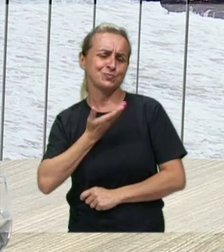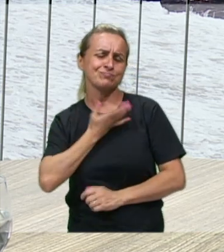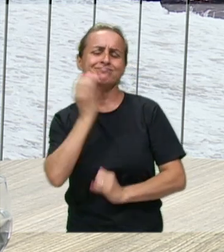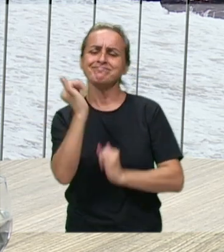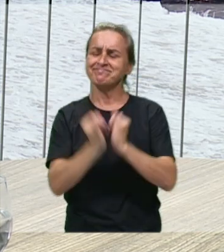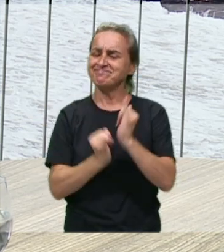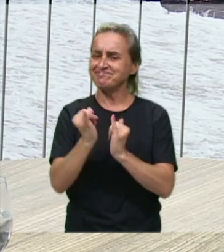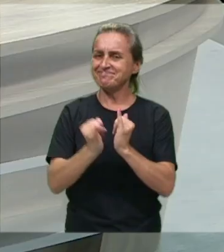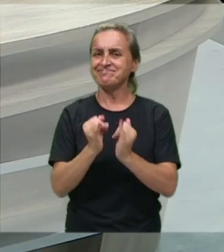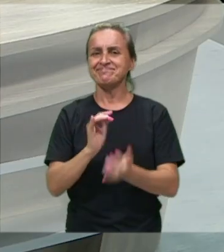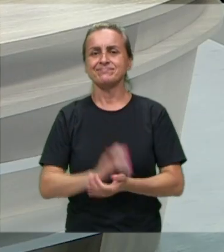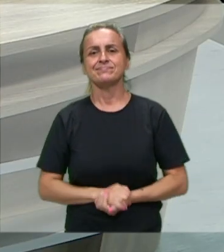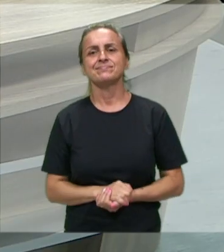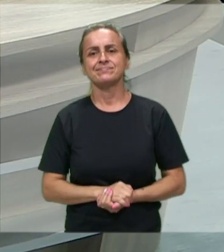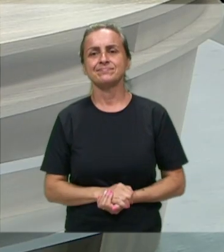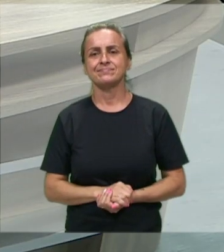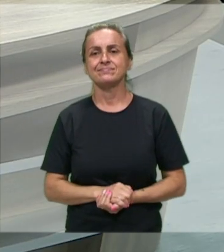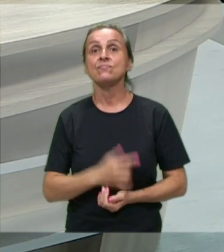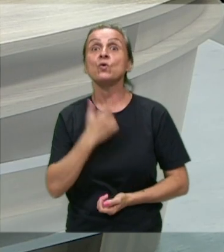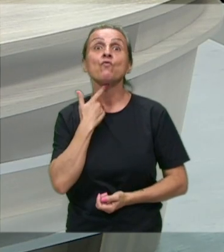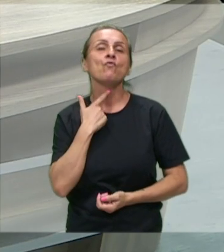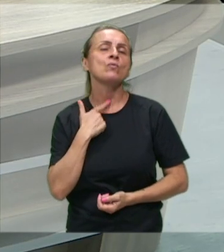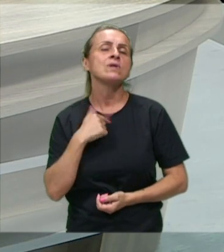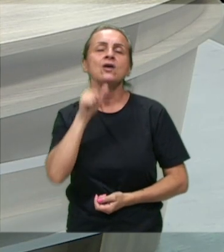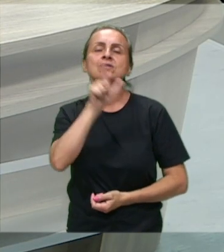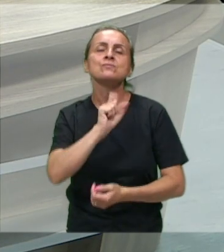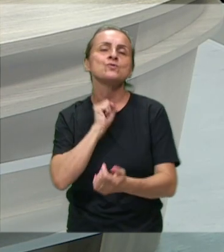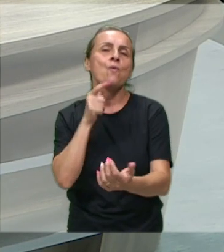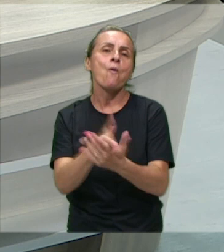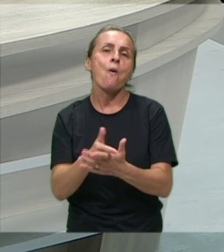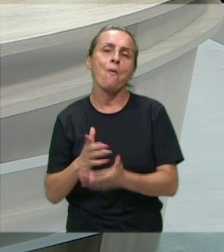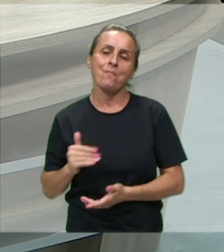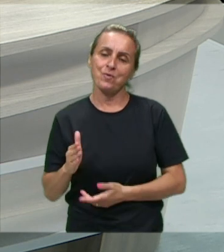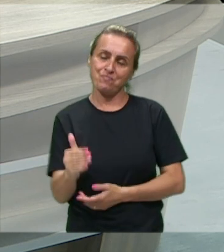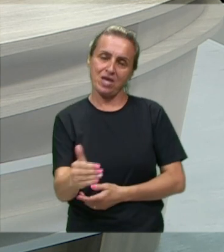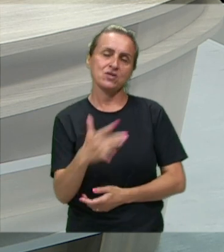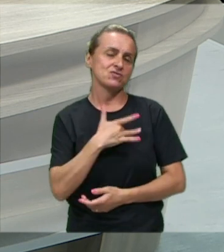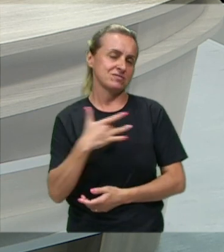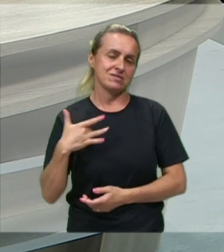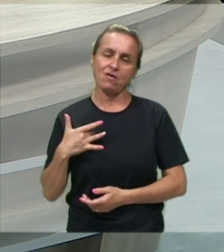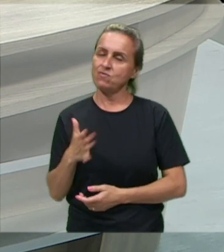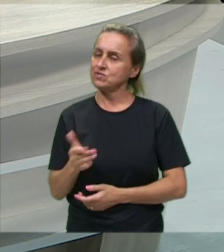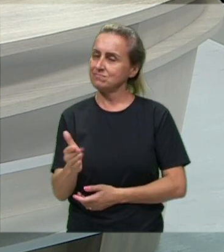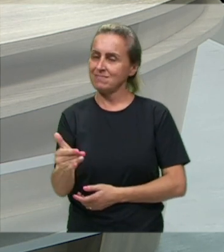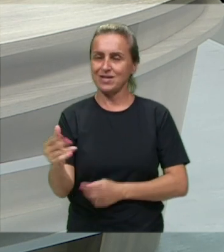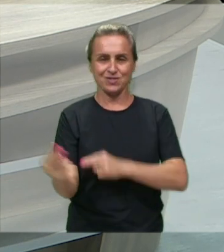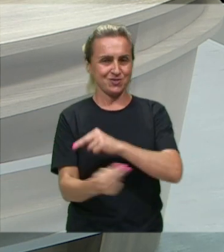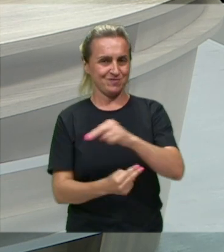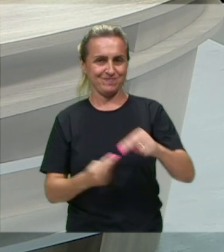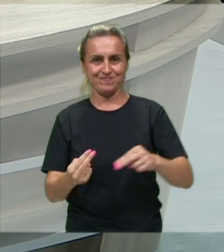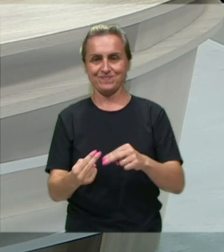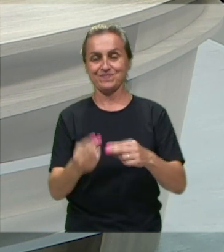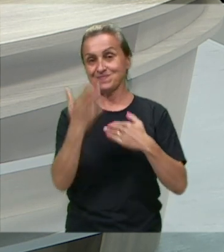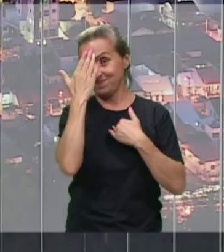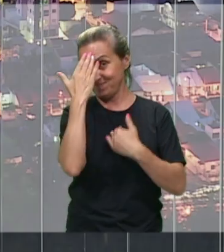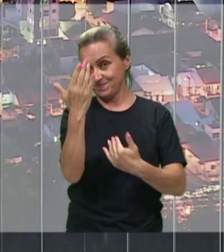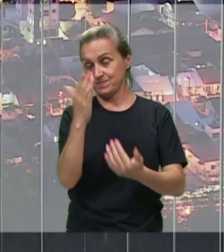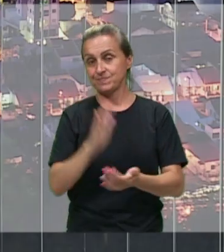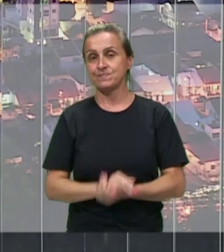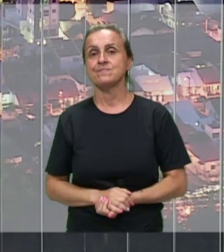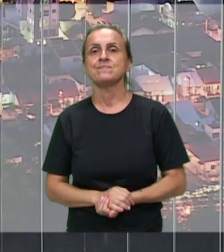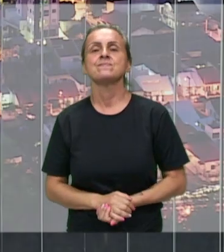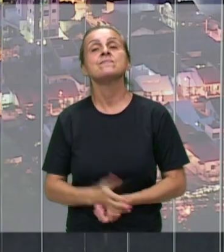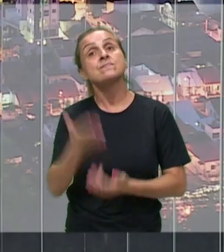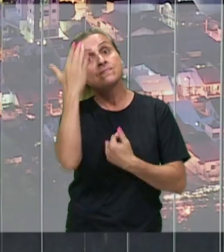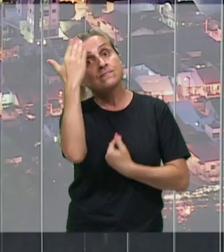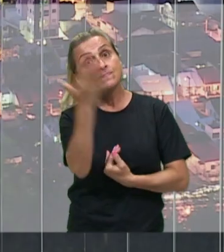consumidor abrace o nosso produto. Eu acho que o peixe é saúde, o peixe é universo. Por isso estamos aqui. Muito obrigado. Obrigada a você. E obrigada a você